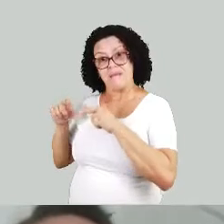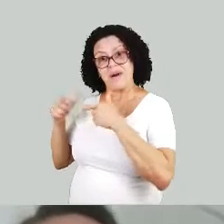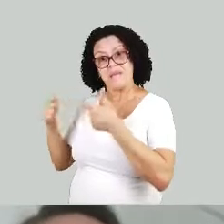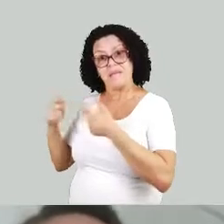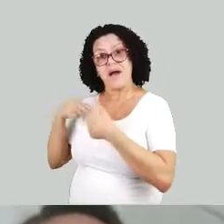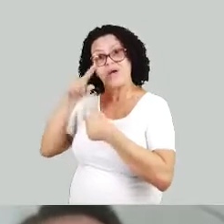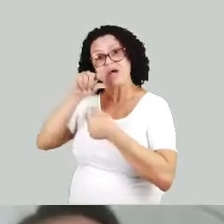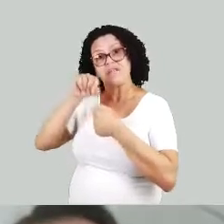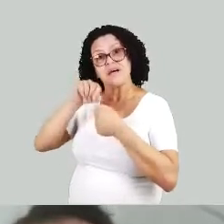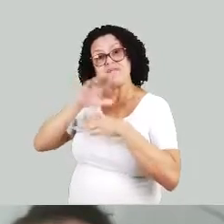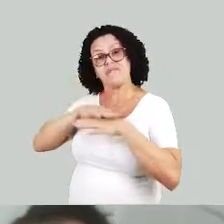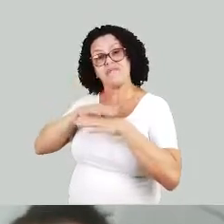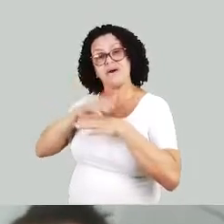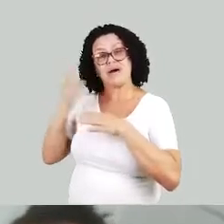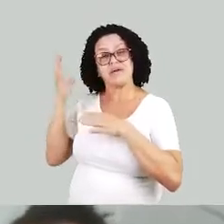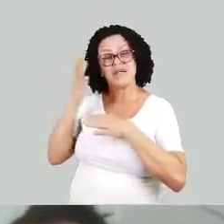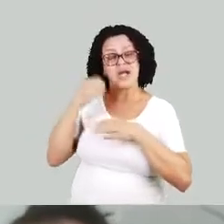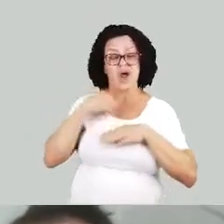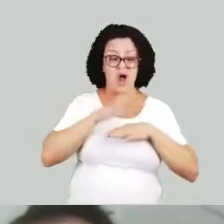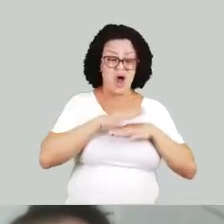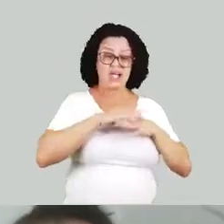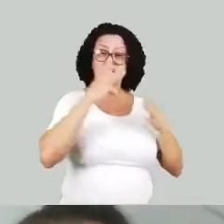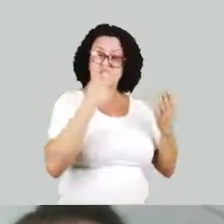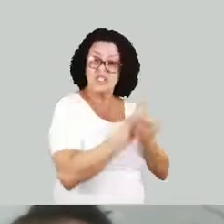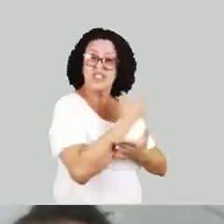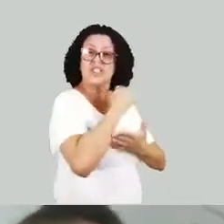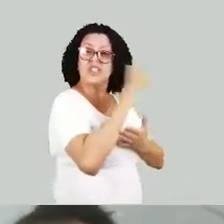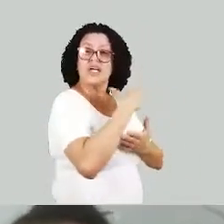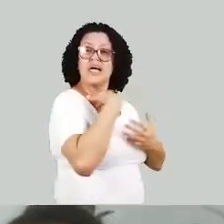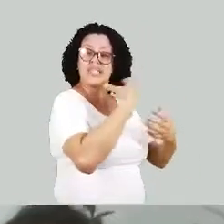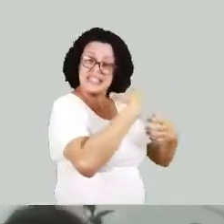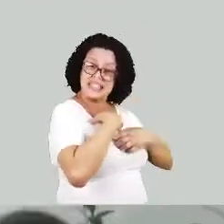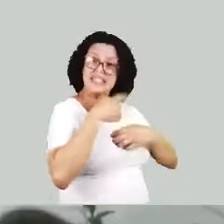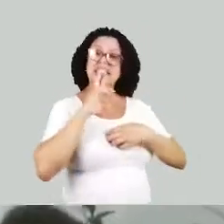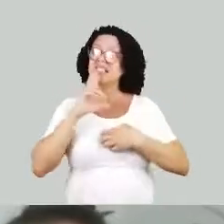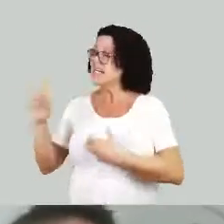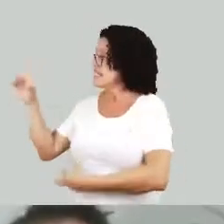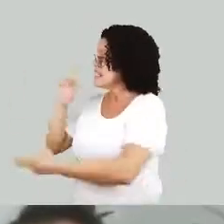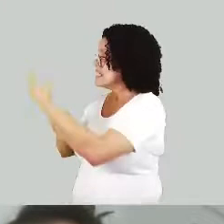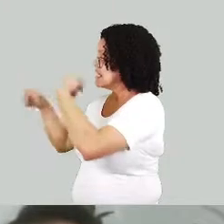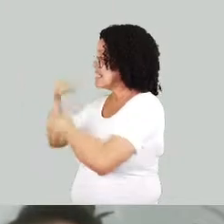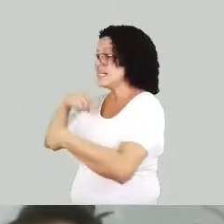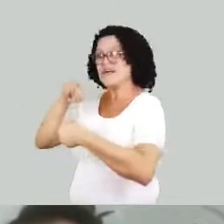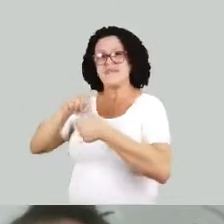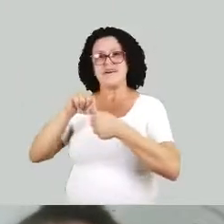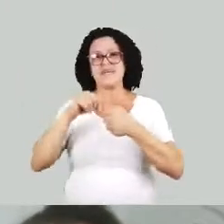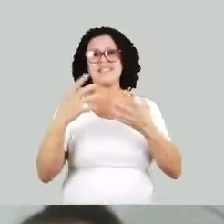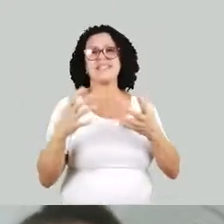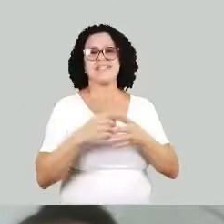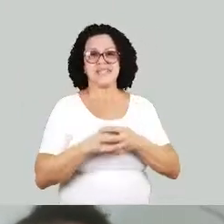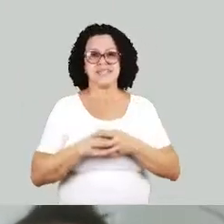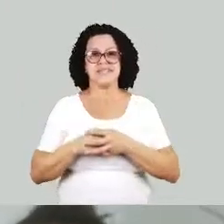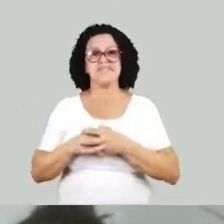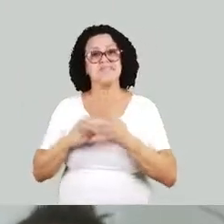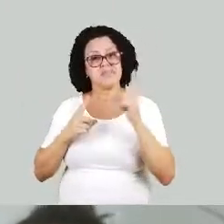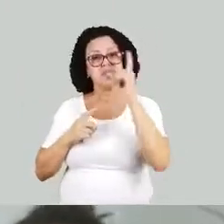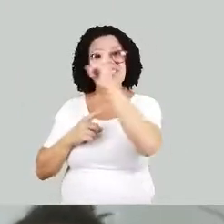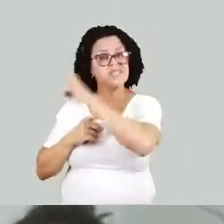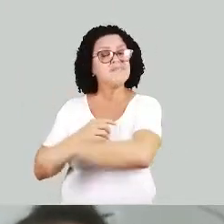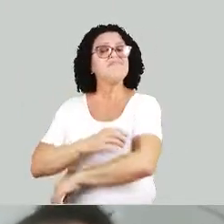é reflexo de uma sombra nossa e que nós ocultamos e escondemos tudo debaixo do tapete. Porque é